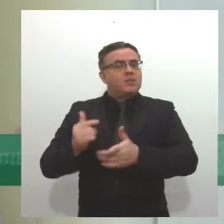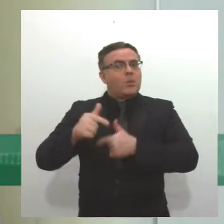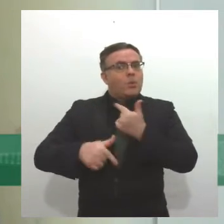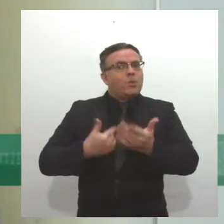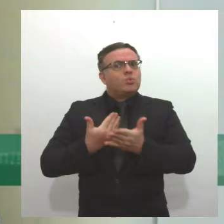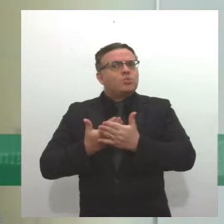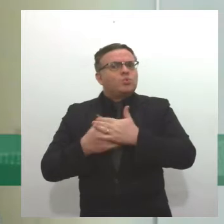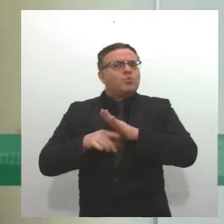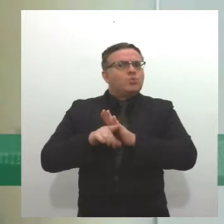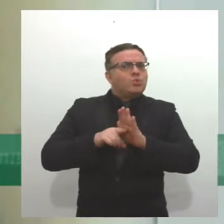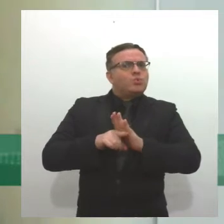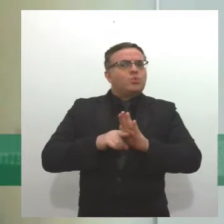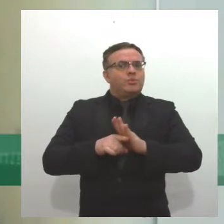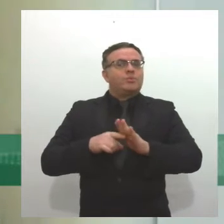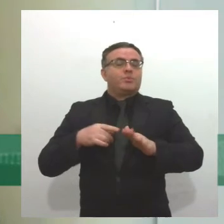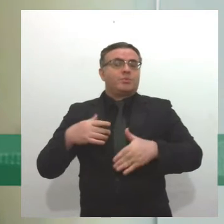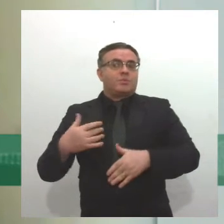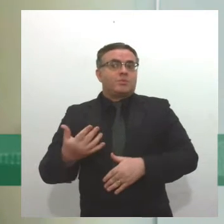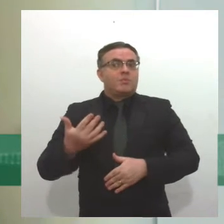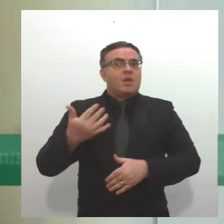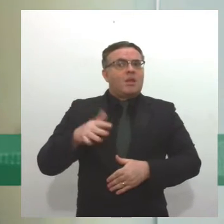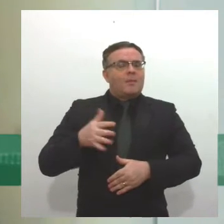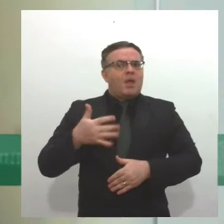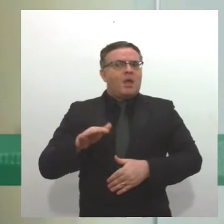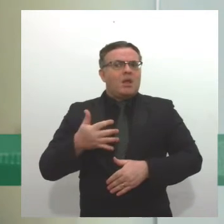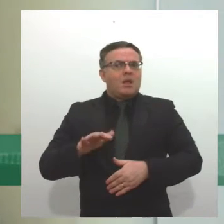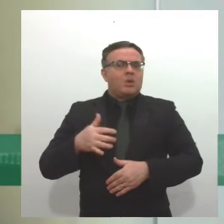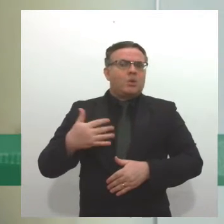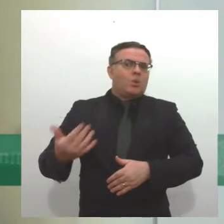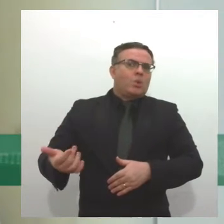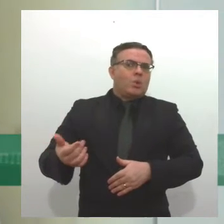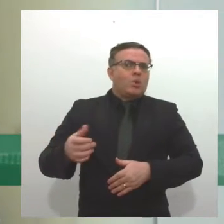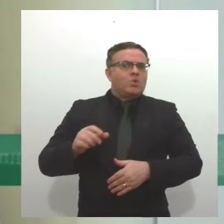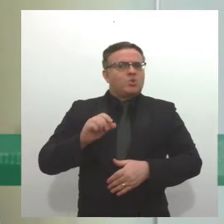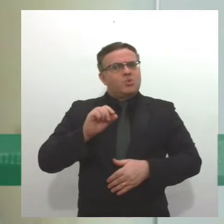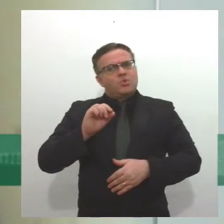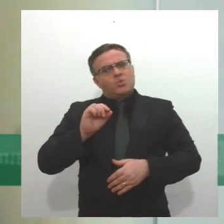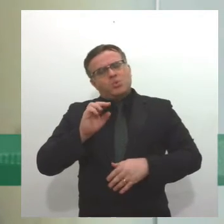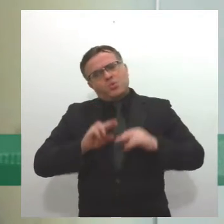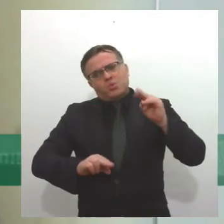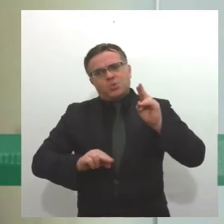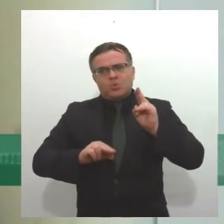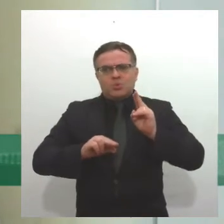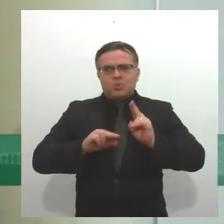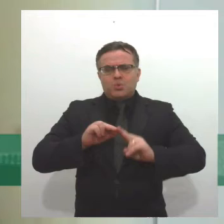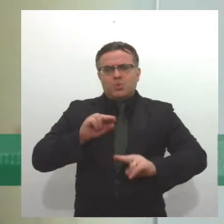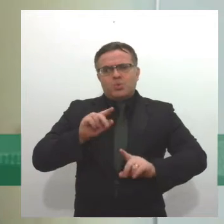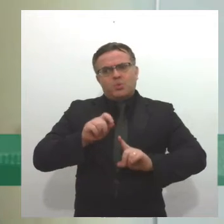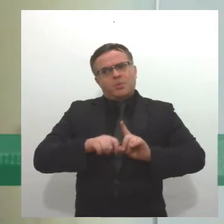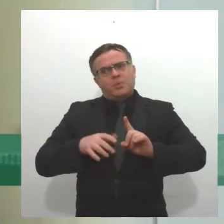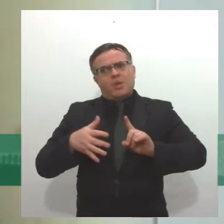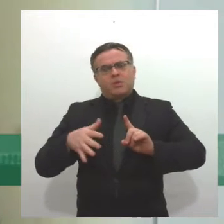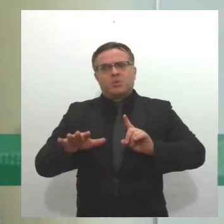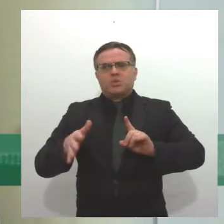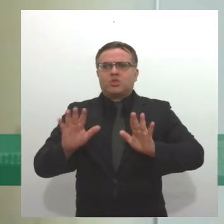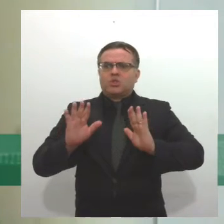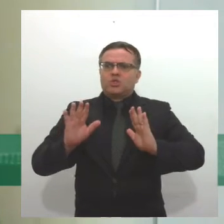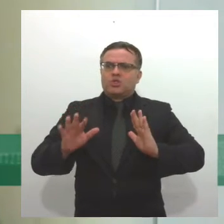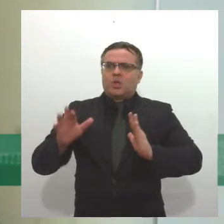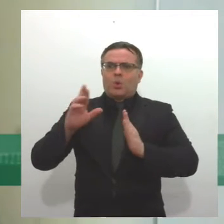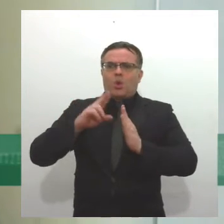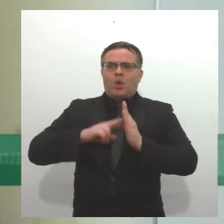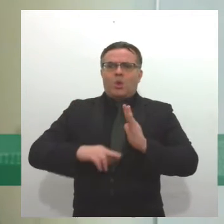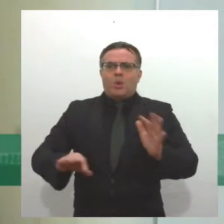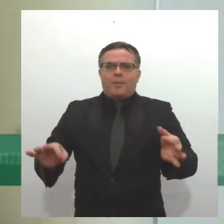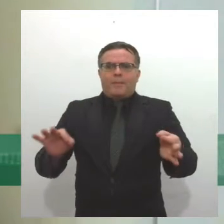Logo na metade do ano de 2018, lá pelo mês de junho, nós estávamos com o relatório completo. E até falando, olha,